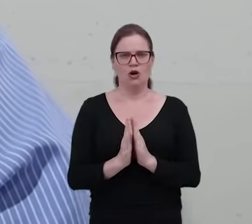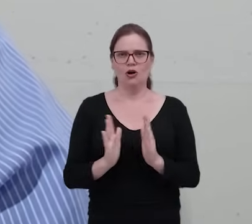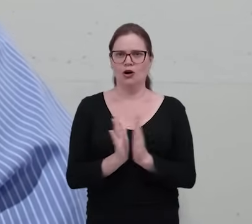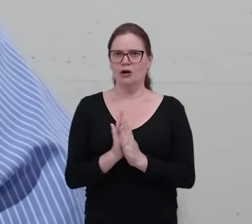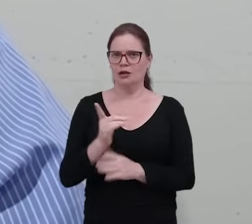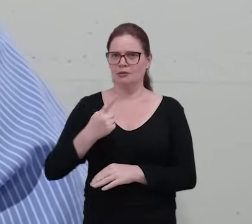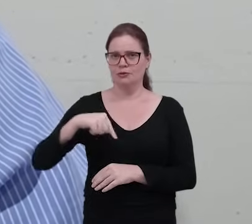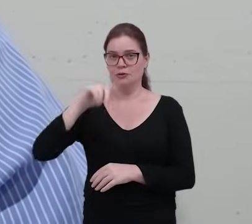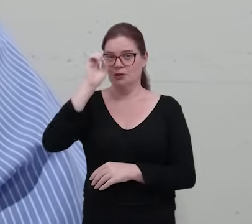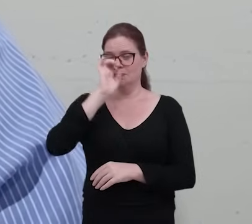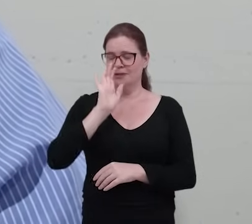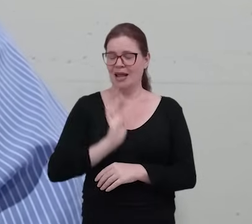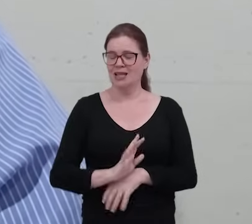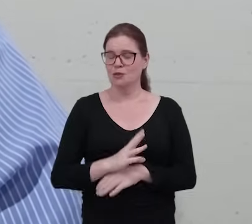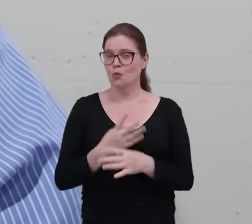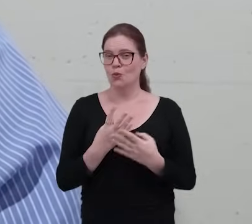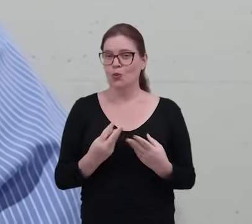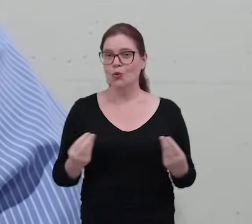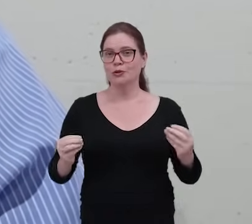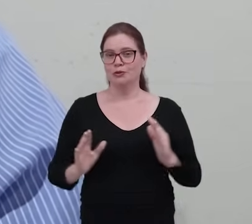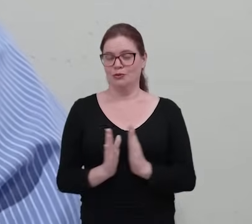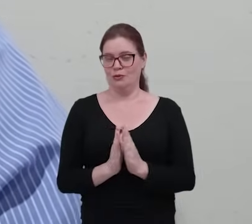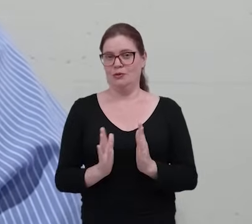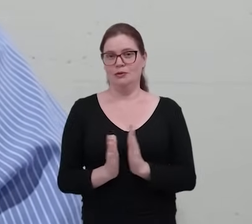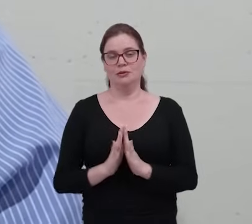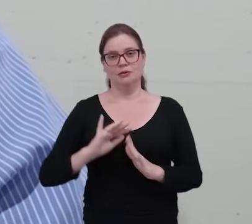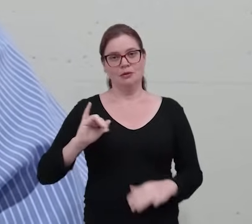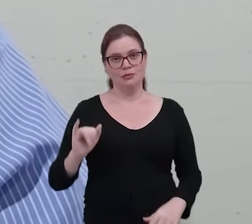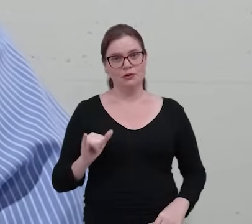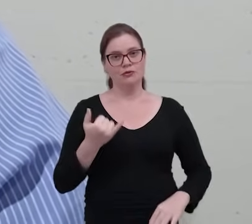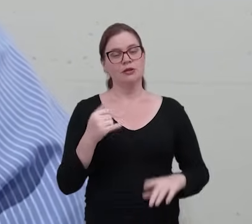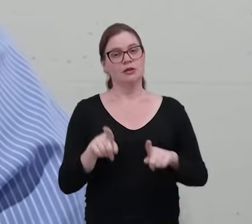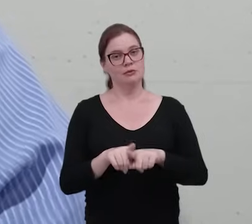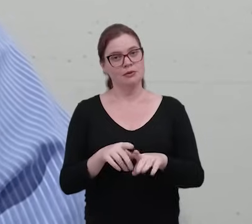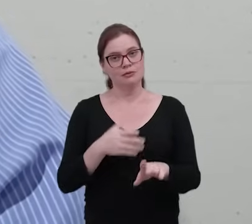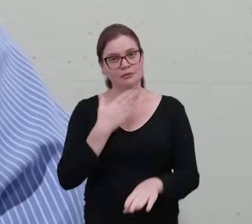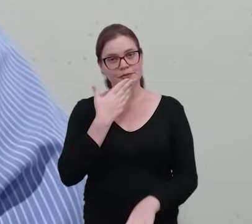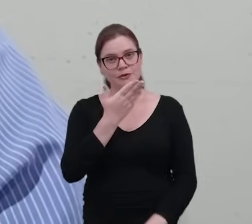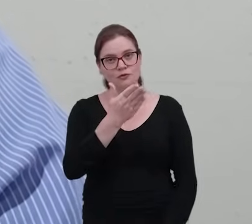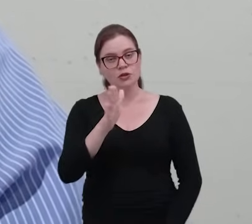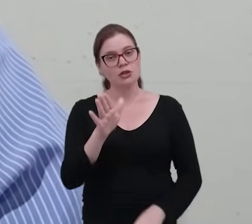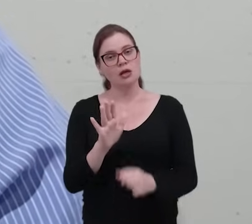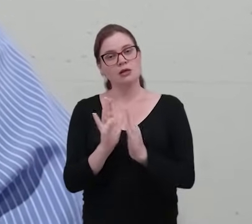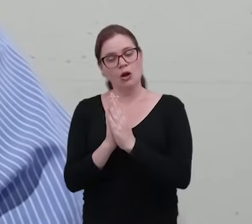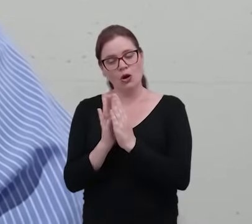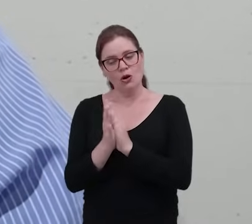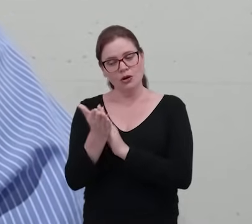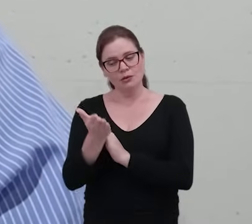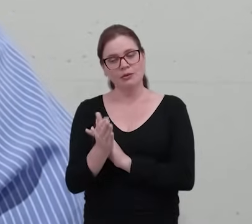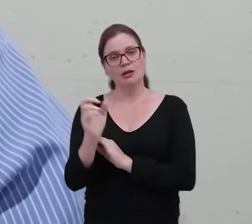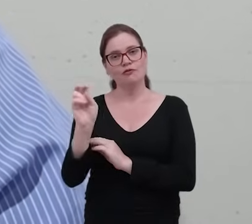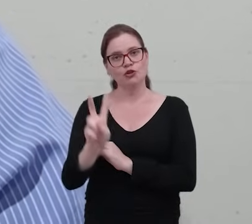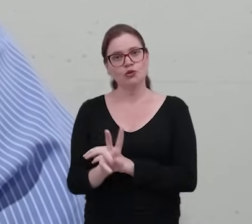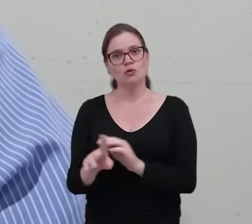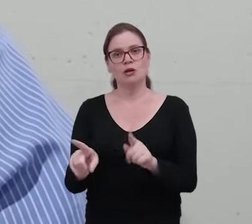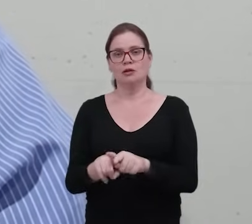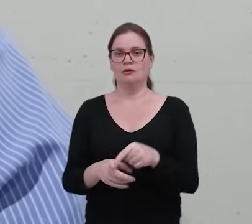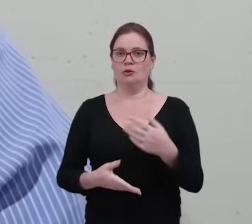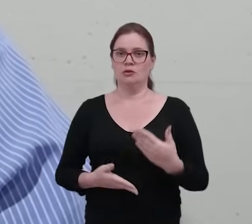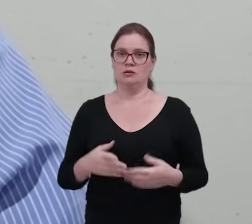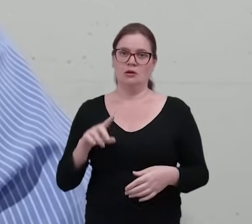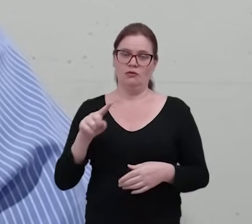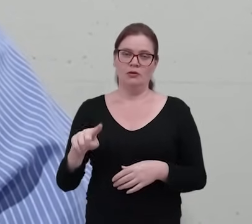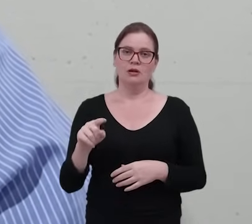por nós. Então, aproveitando aqui, ore bastante pelos irmãos da Venezuela, para que o